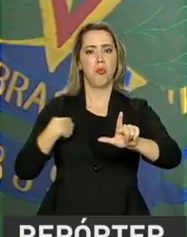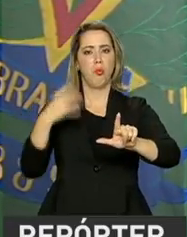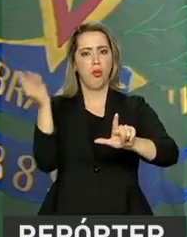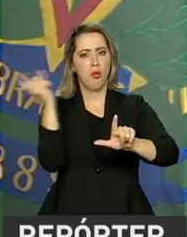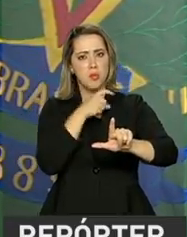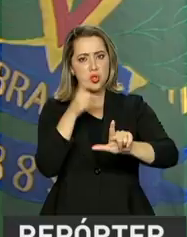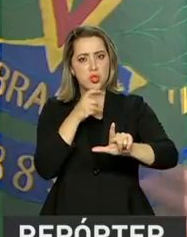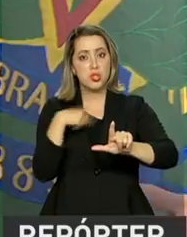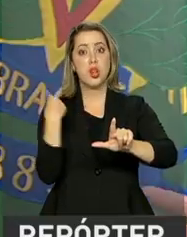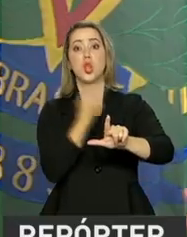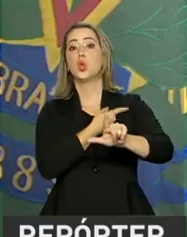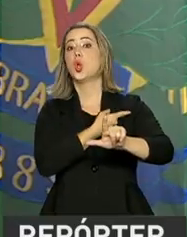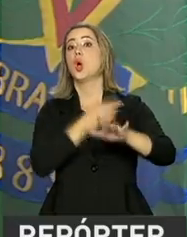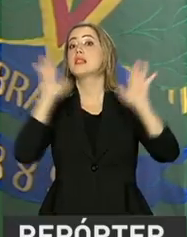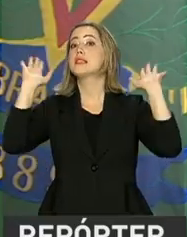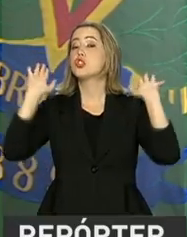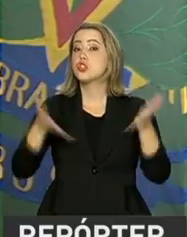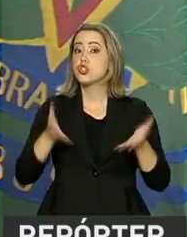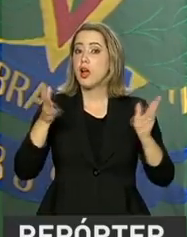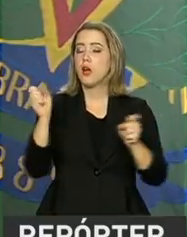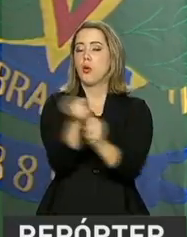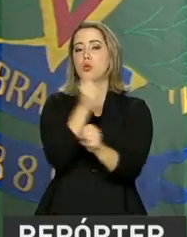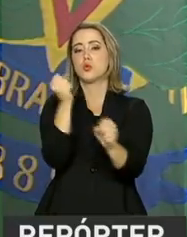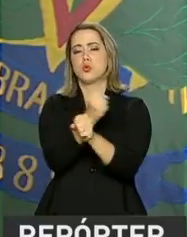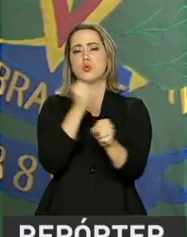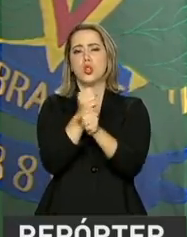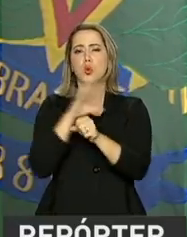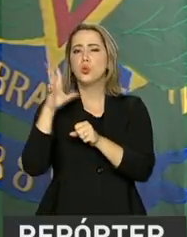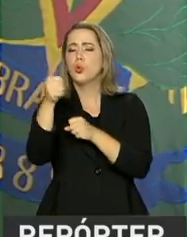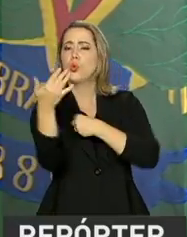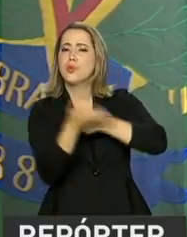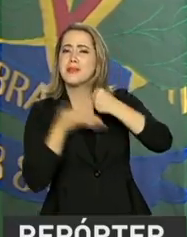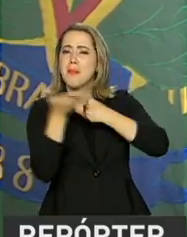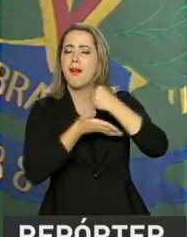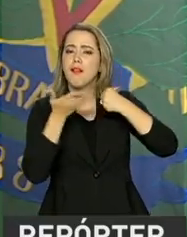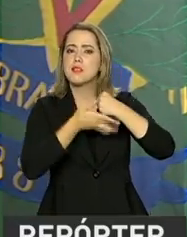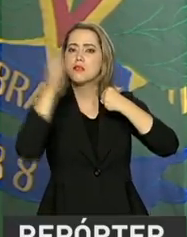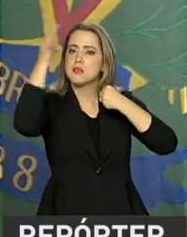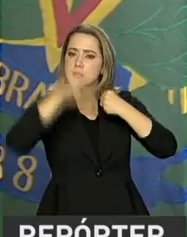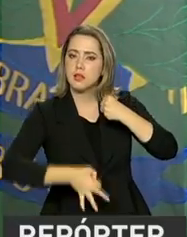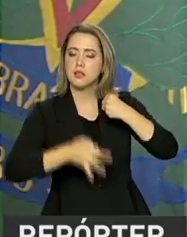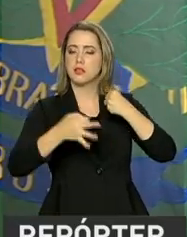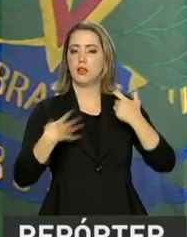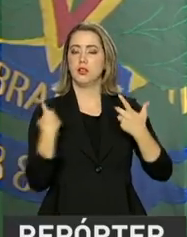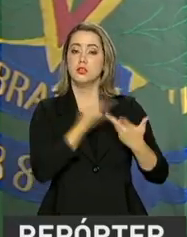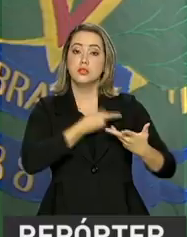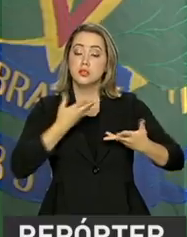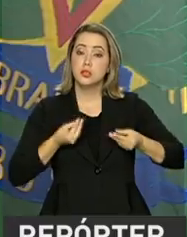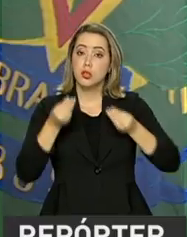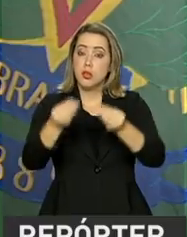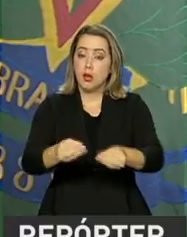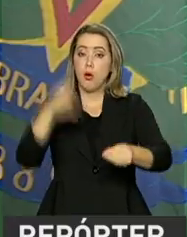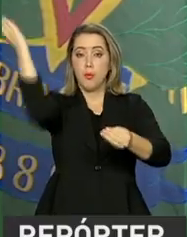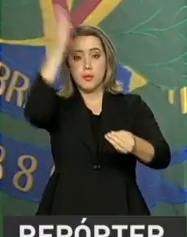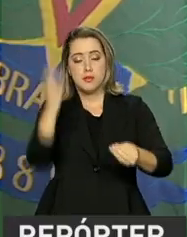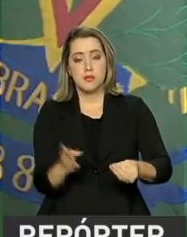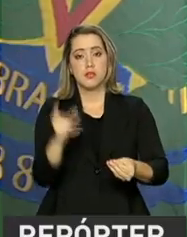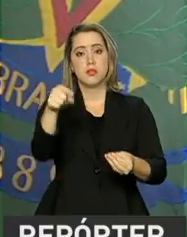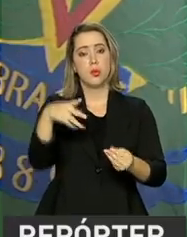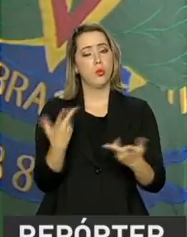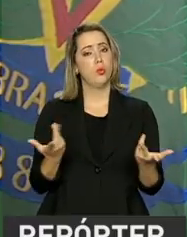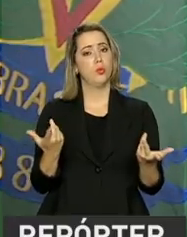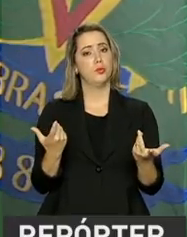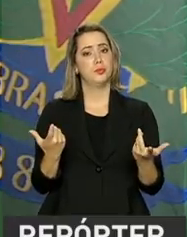nós estamos todos construindo pilares muitas horas para garantir o brasil um